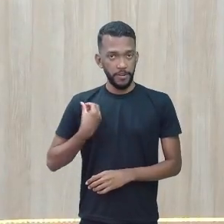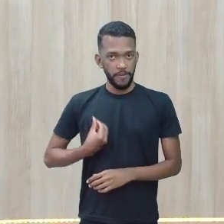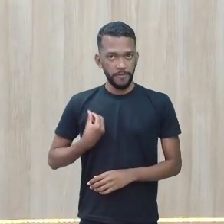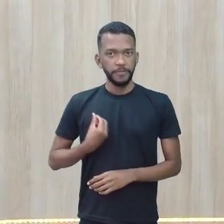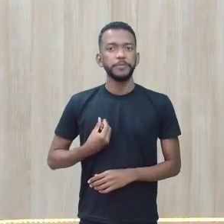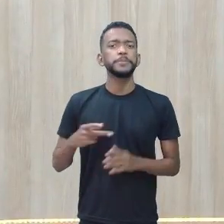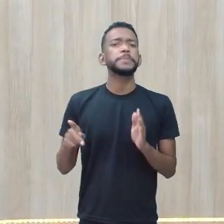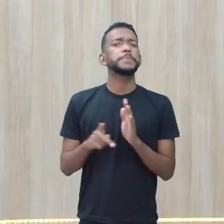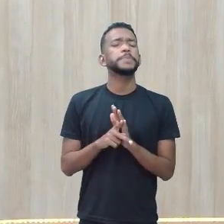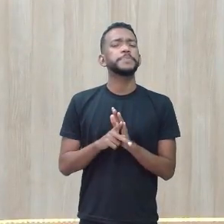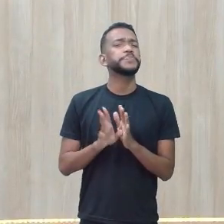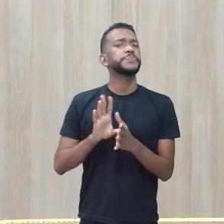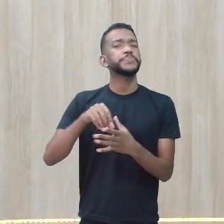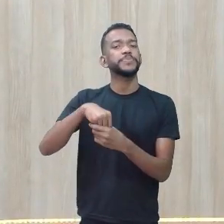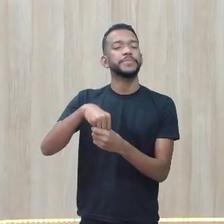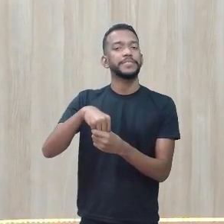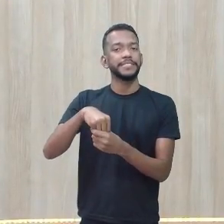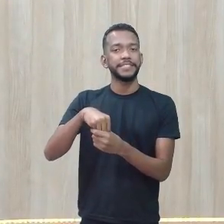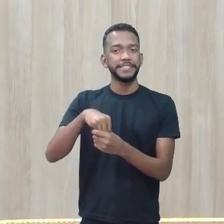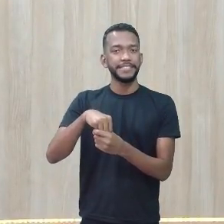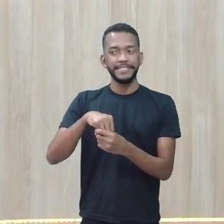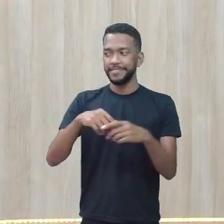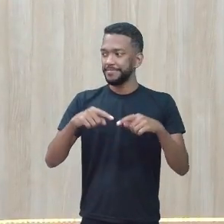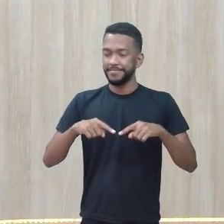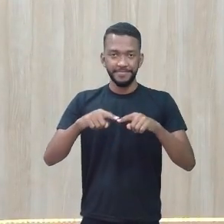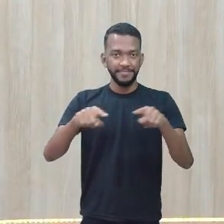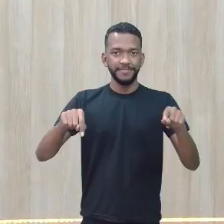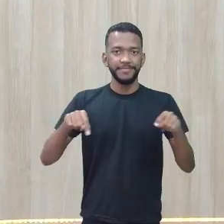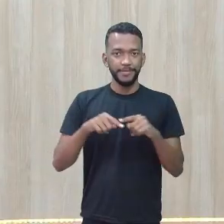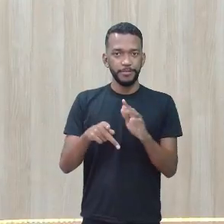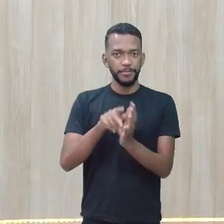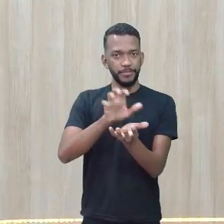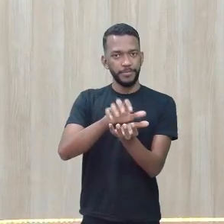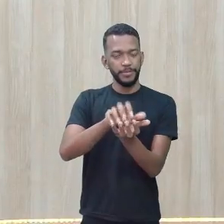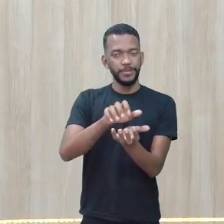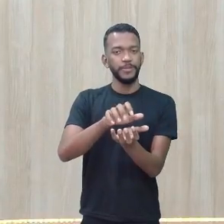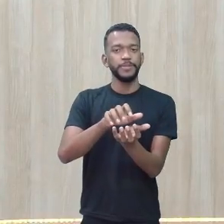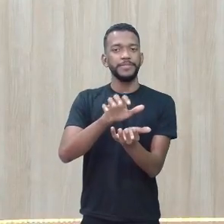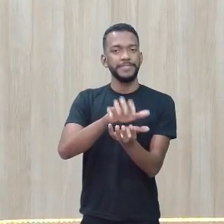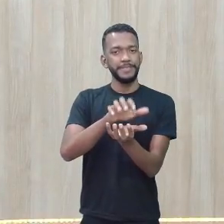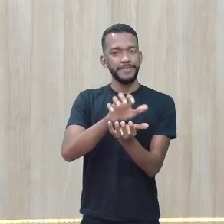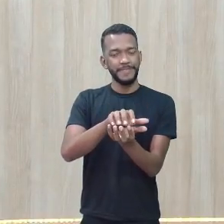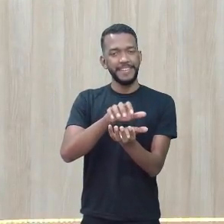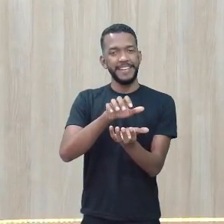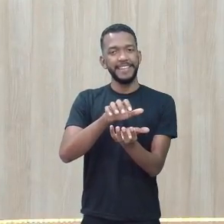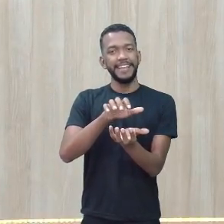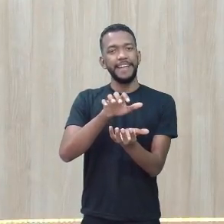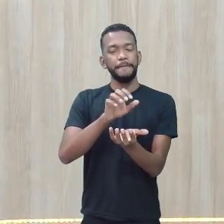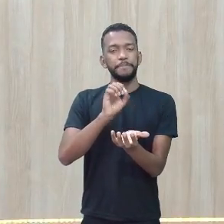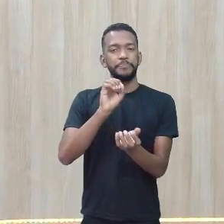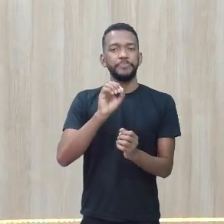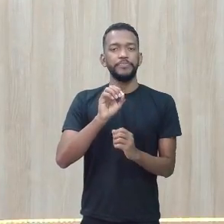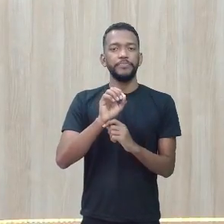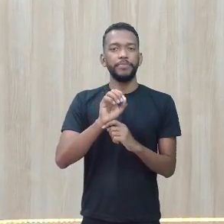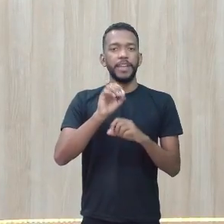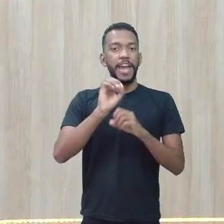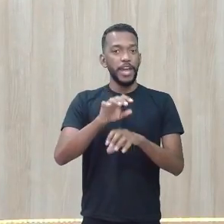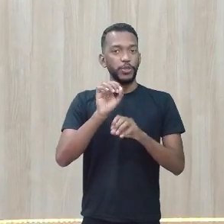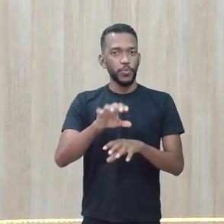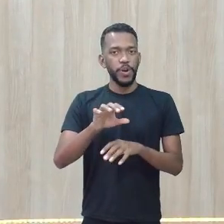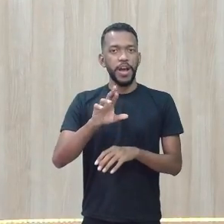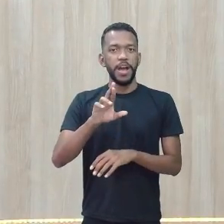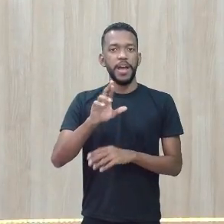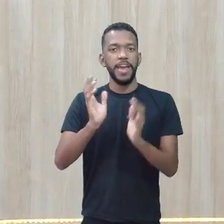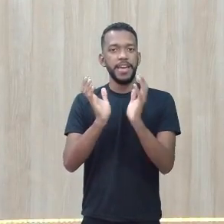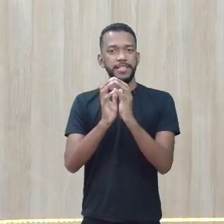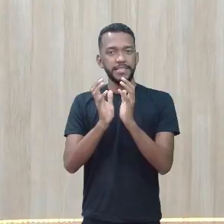Recife e essa aula também ficará disponível nos aplicativos, também do Educa Recife e também no nosso canal no YouTube. A nossa